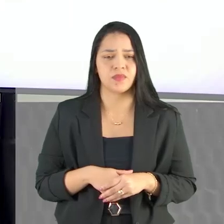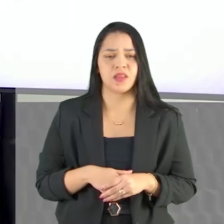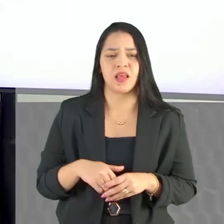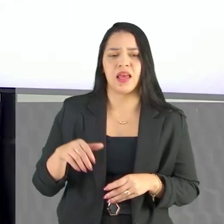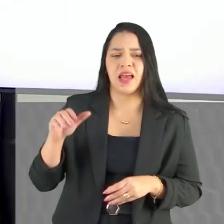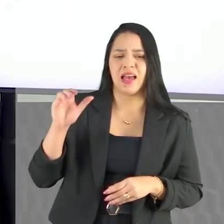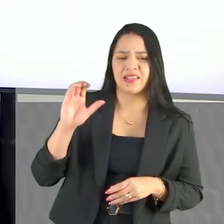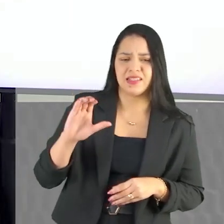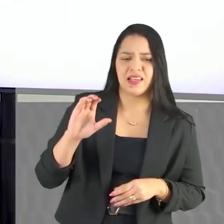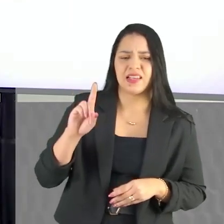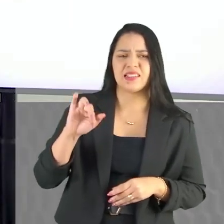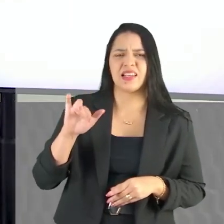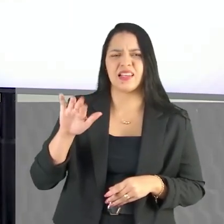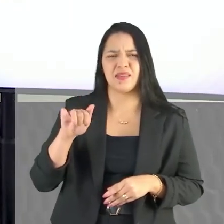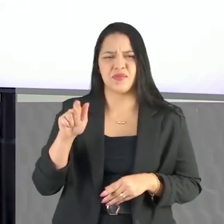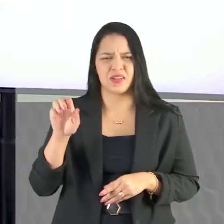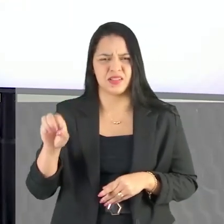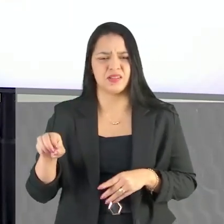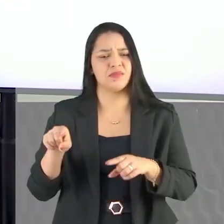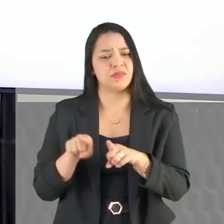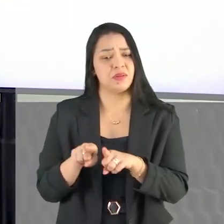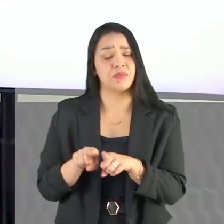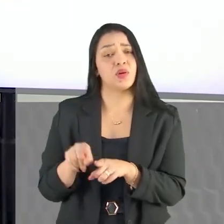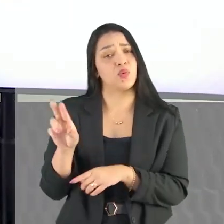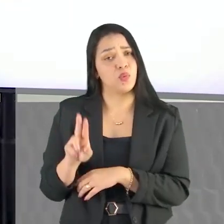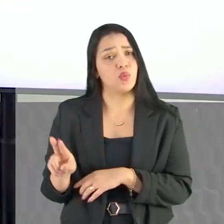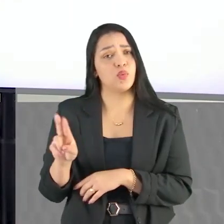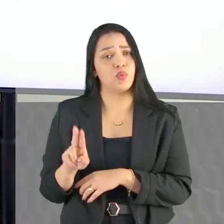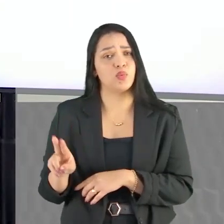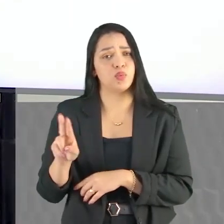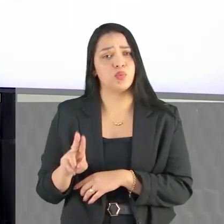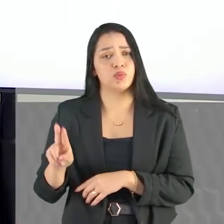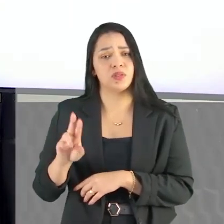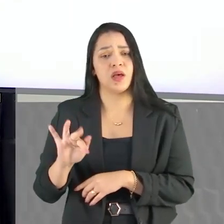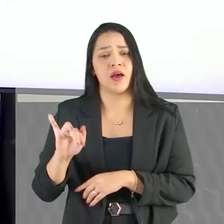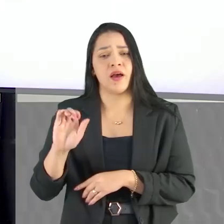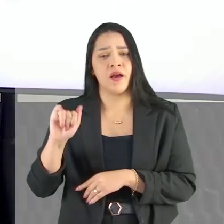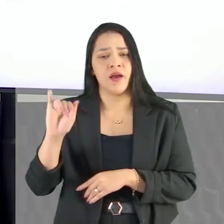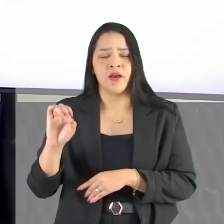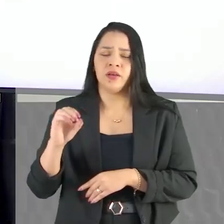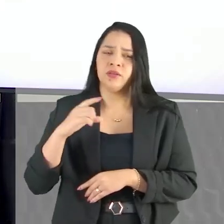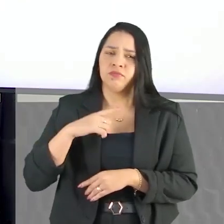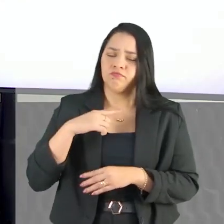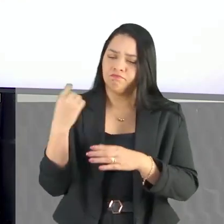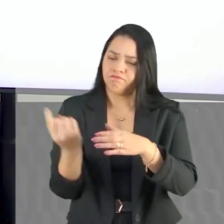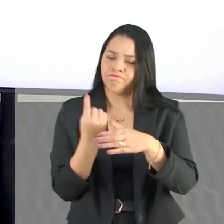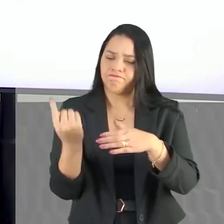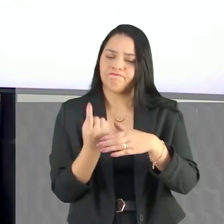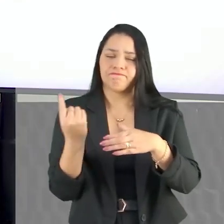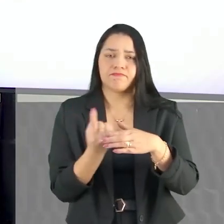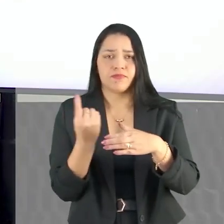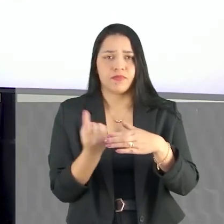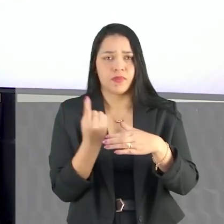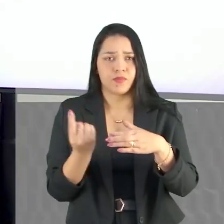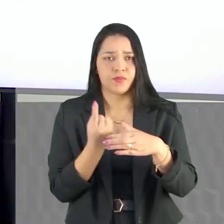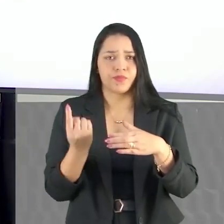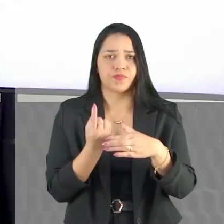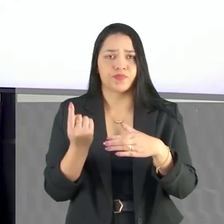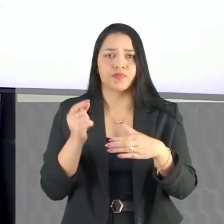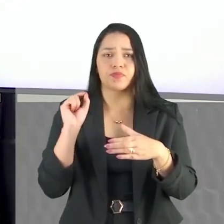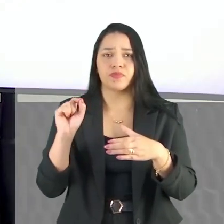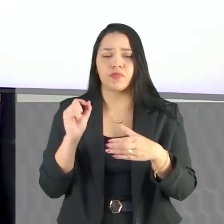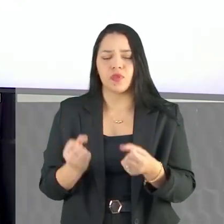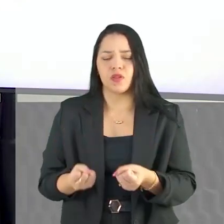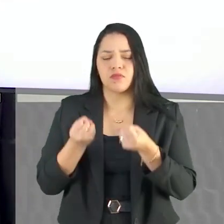Centrifugação também a gente utiliza um processo físico, né? Então aqui você tem uma centrífuga que começa a girar e faz com que o